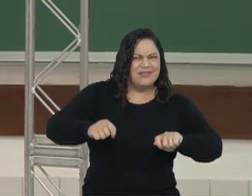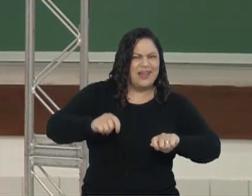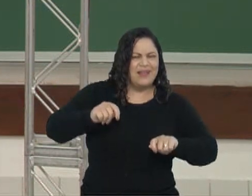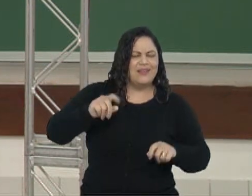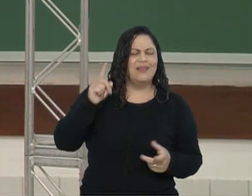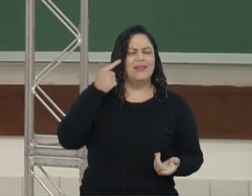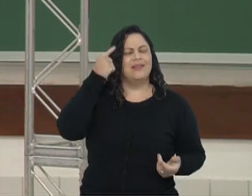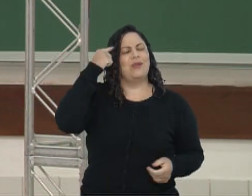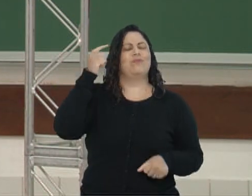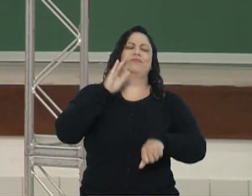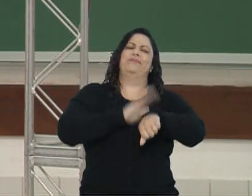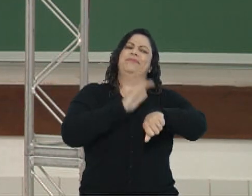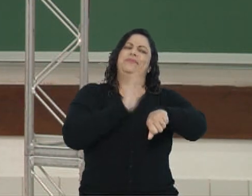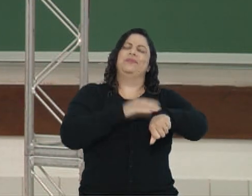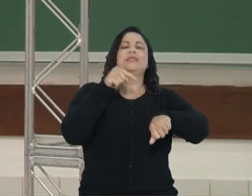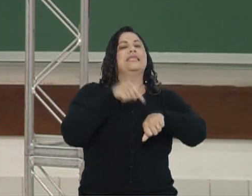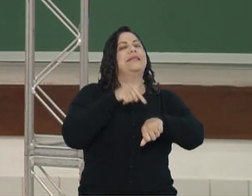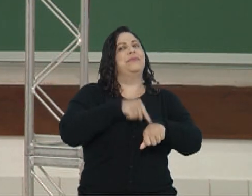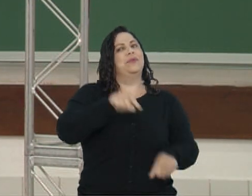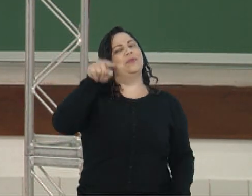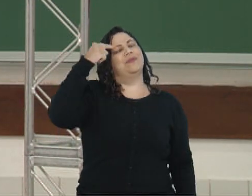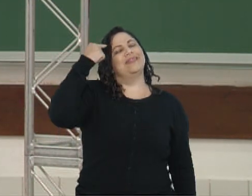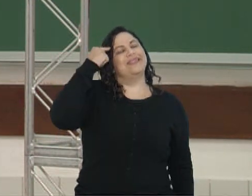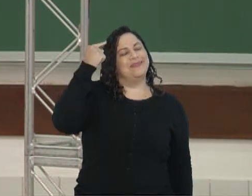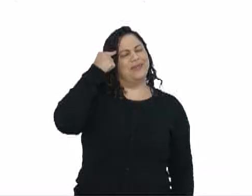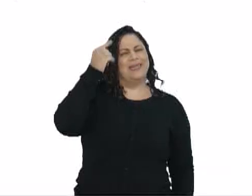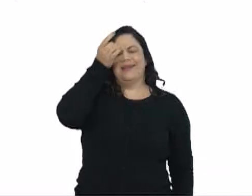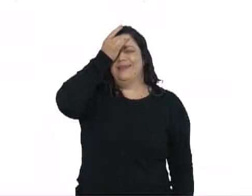tempinho para vocês pensarem nessa, porque essa tá fácil, hein?